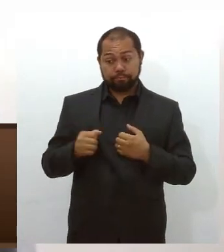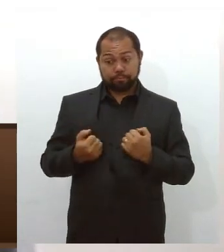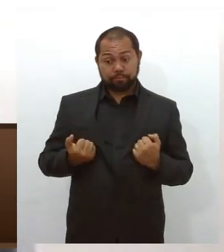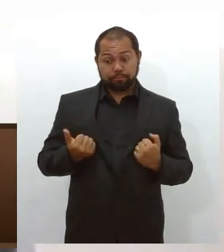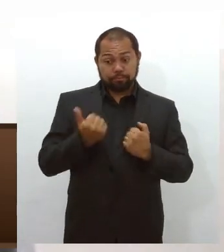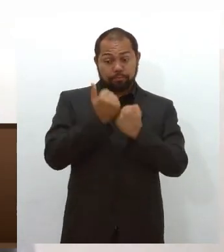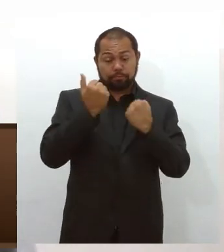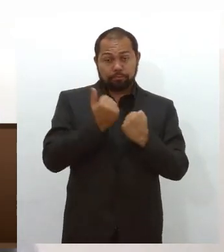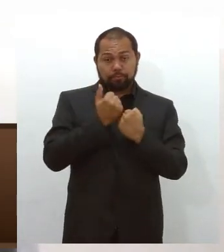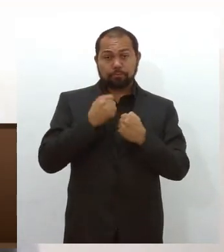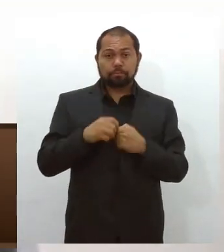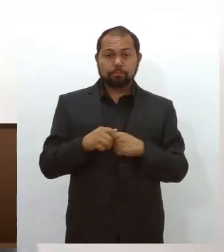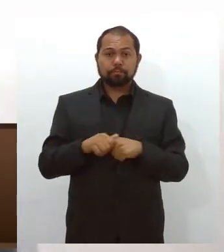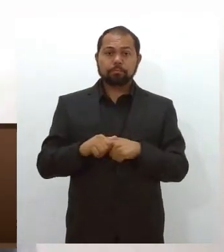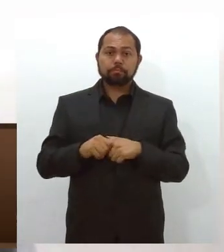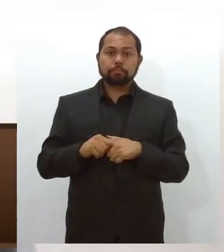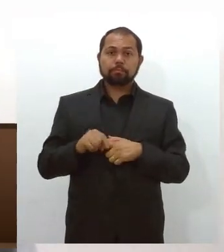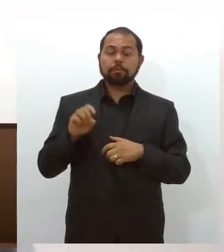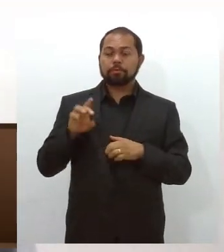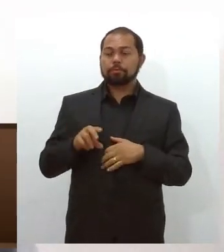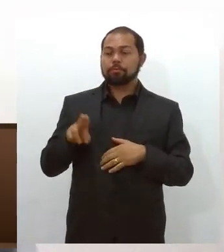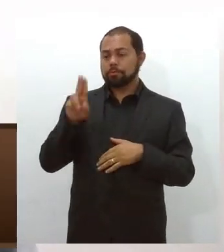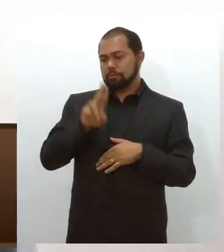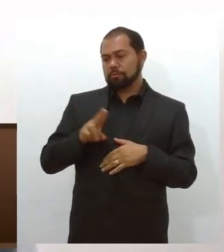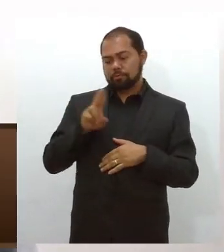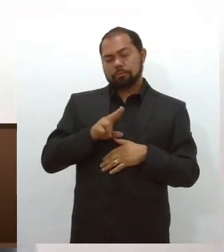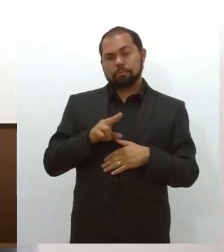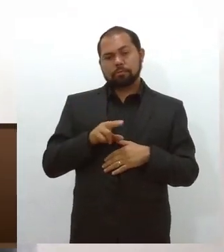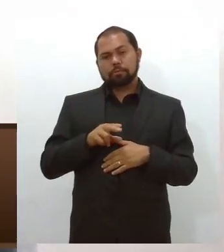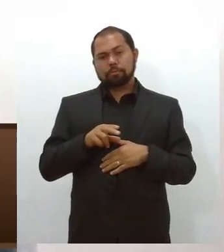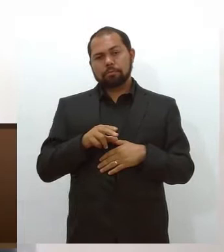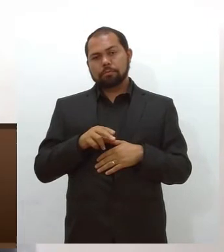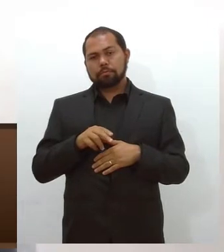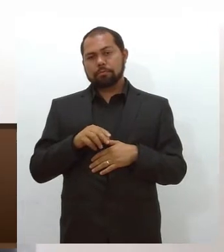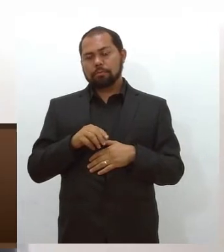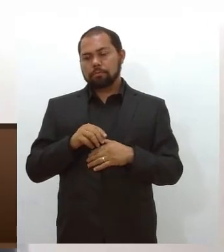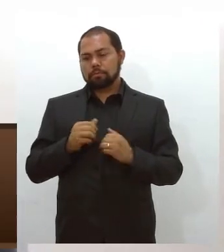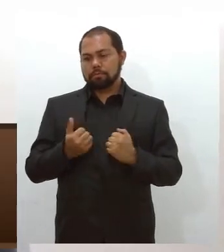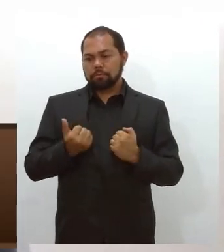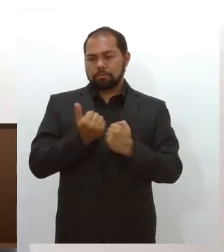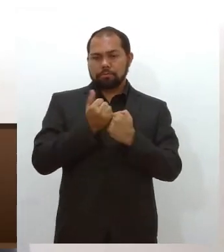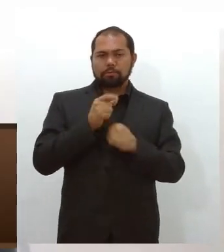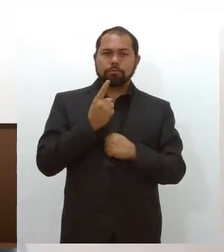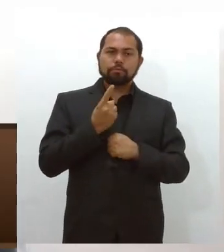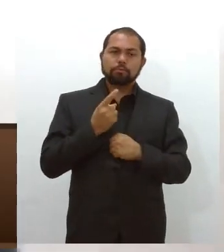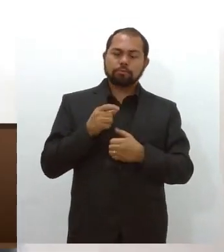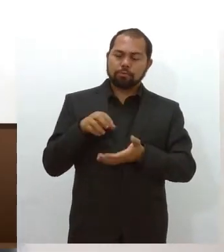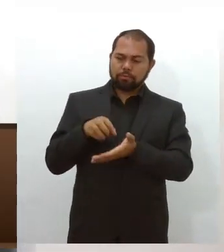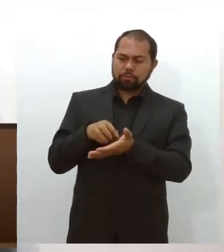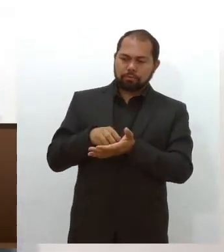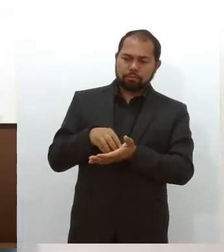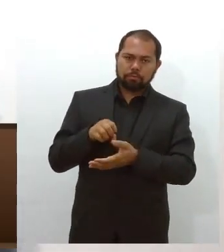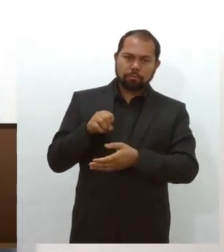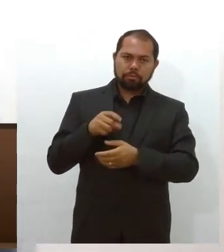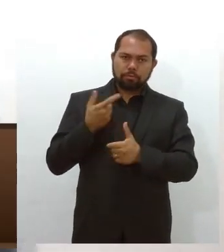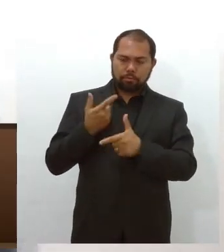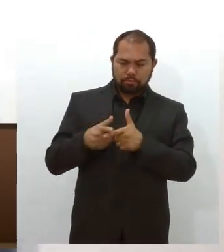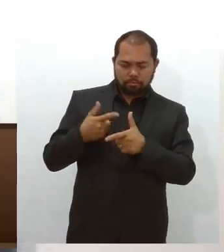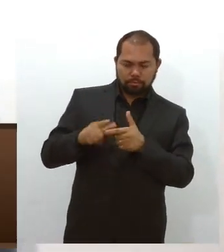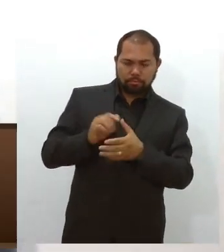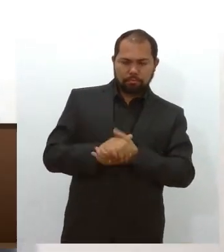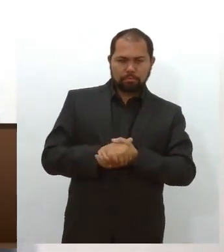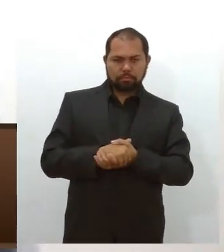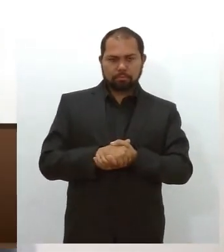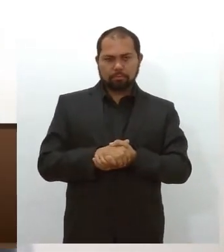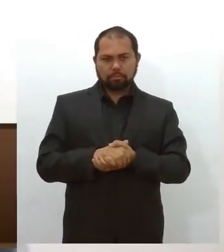é utilizada para substituir uma urna numa sessão eleitoral que deu problema, e